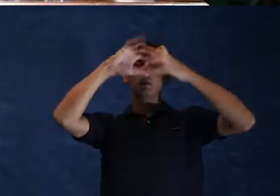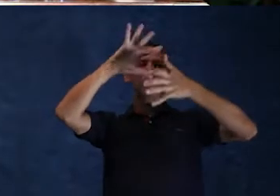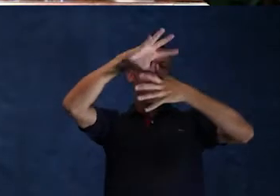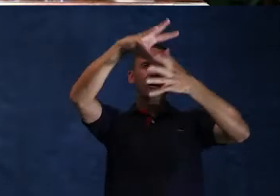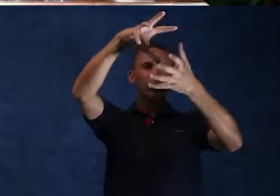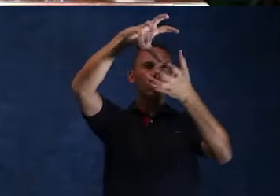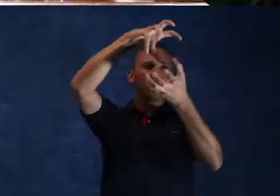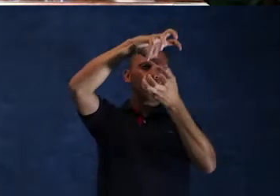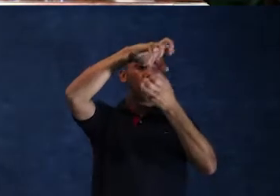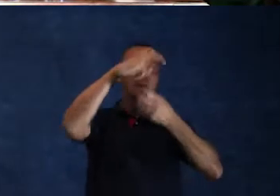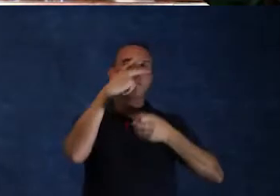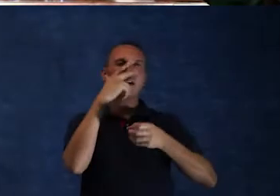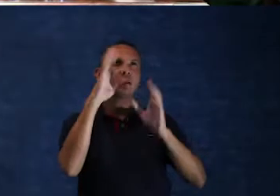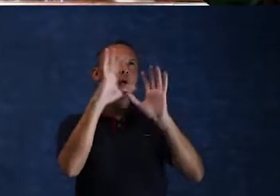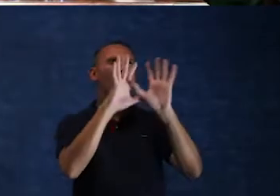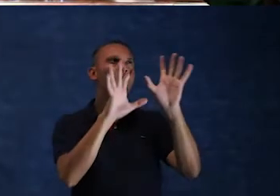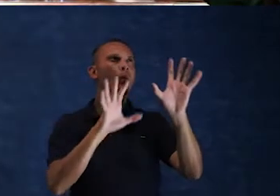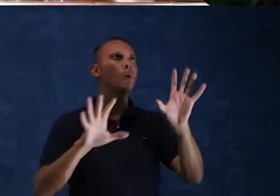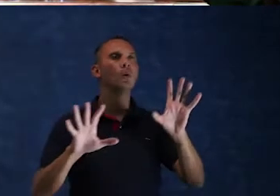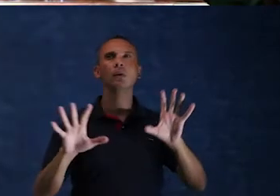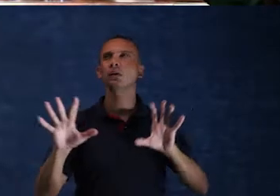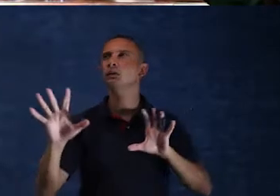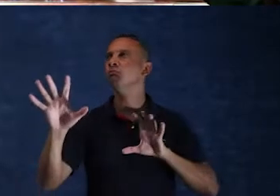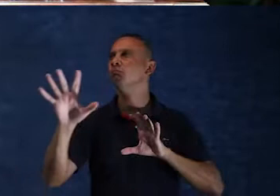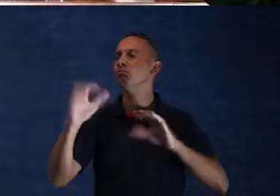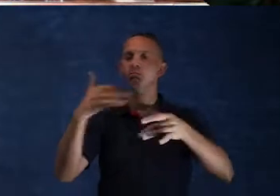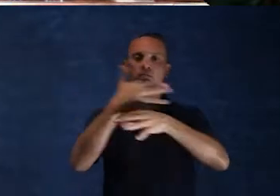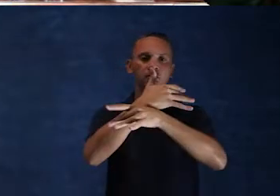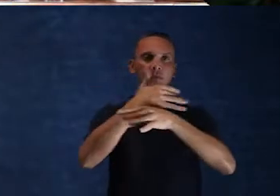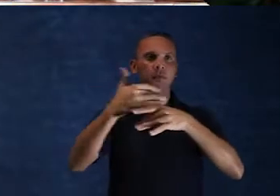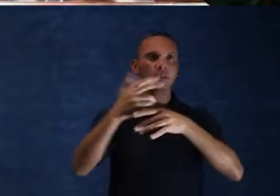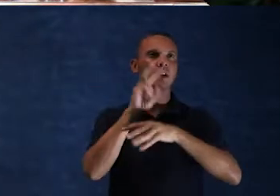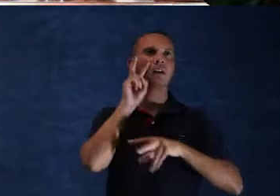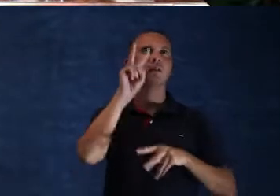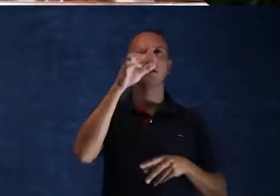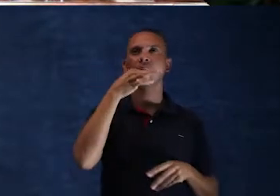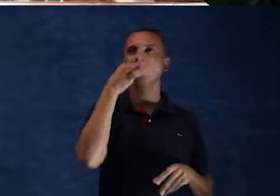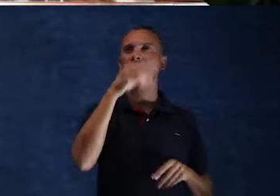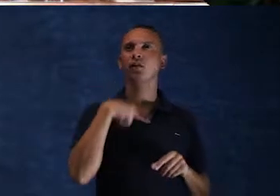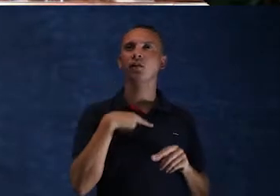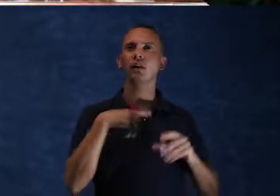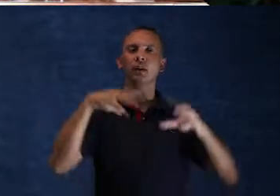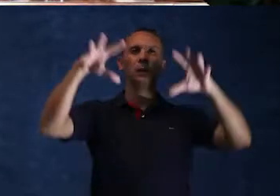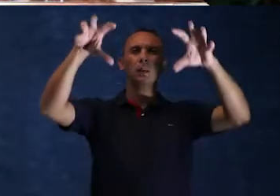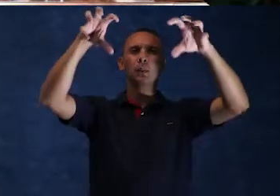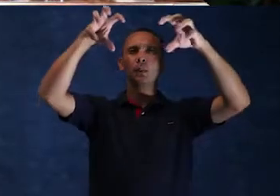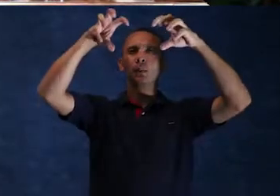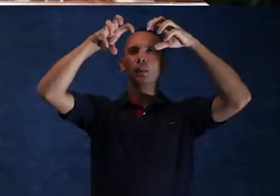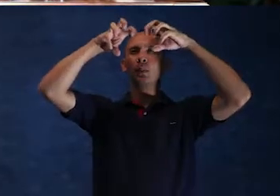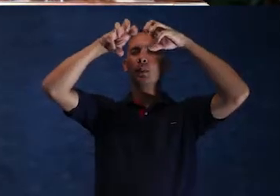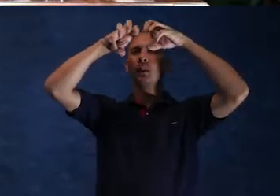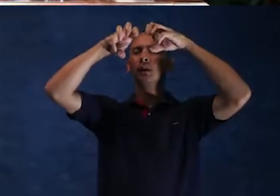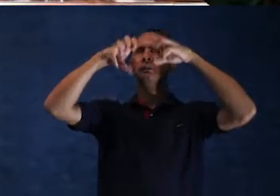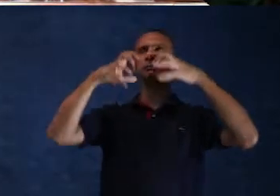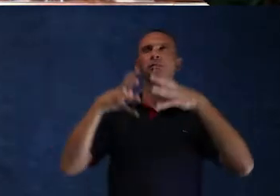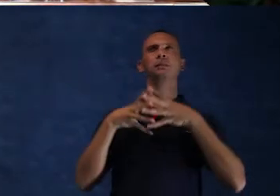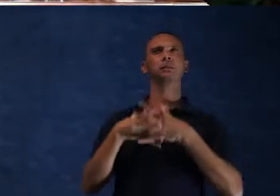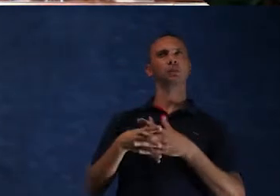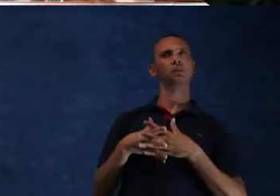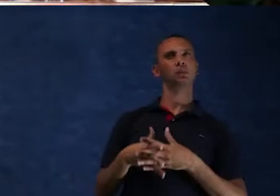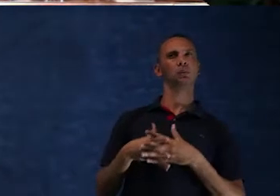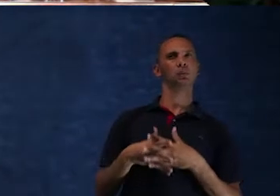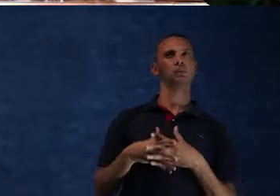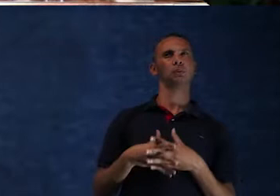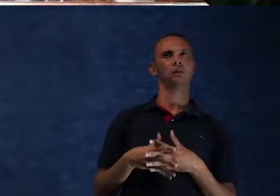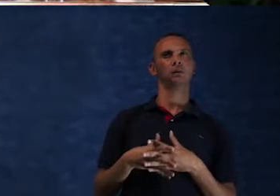um aspecto fantasmagórico. Da cidade à narrativa, a névoa imprime sobre o relato dúvida e ambiguidade,